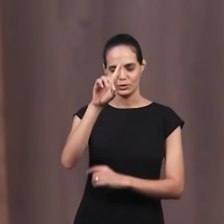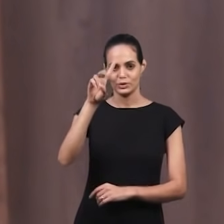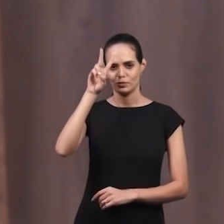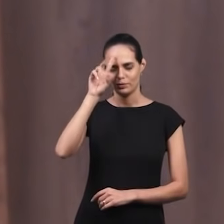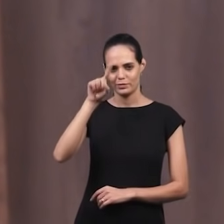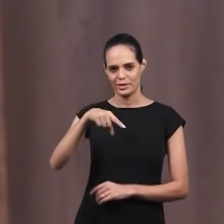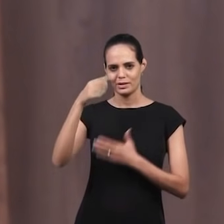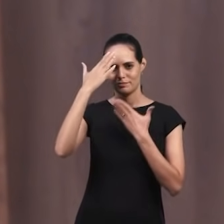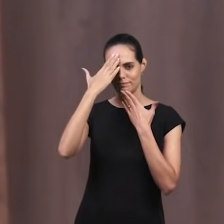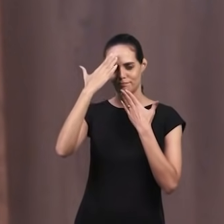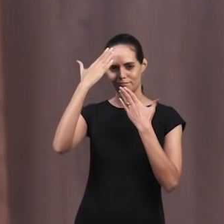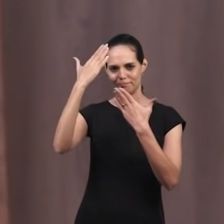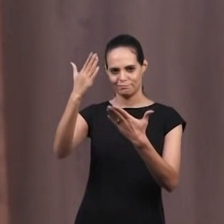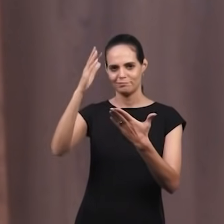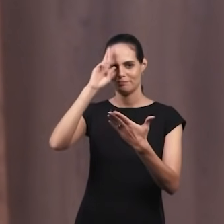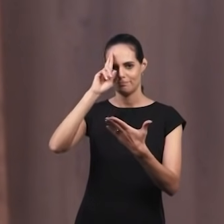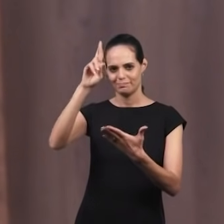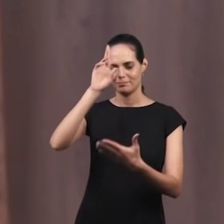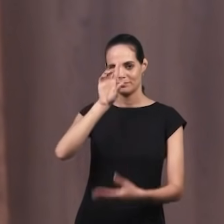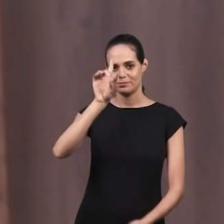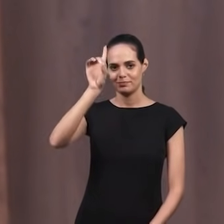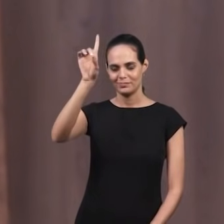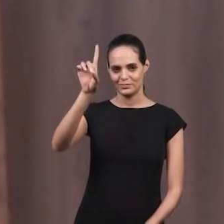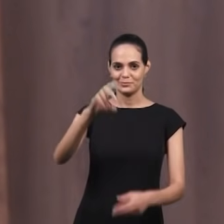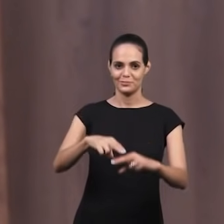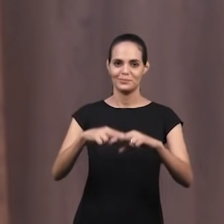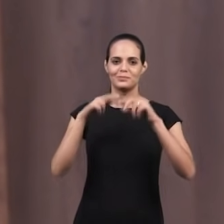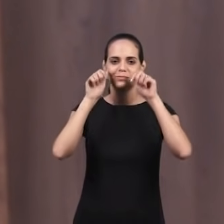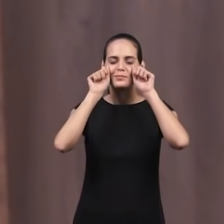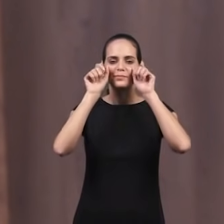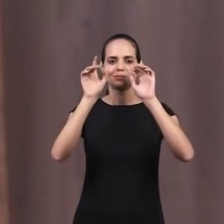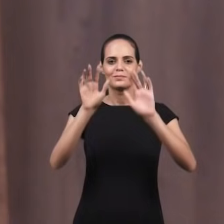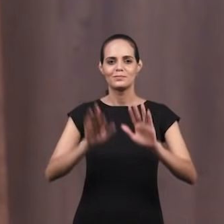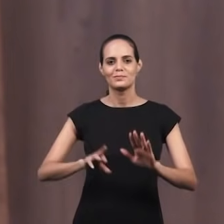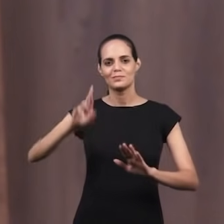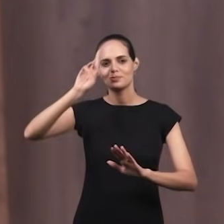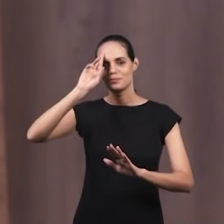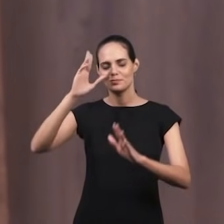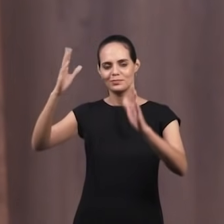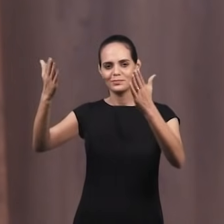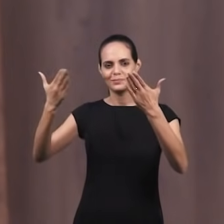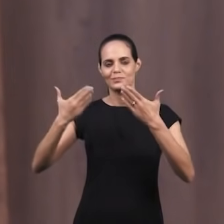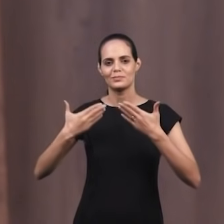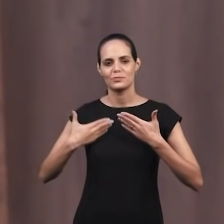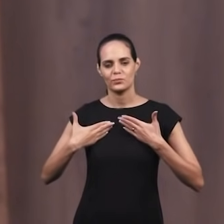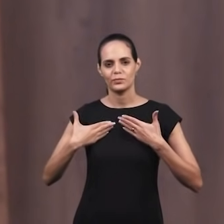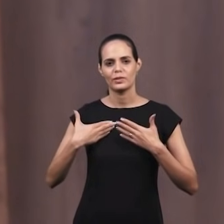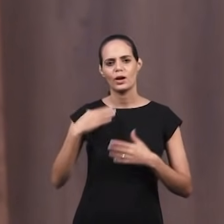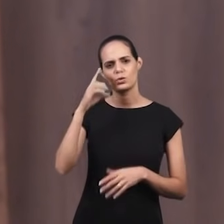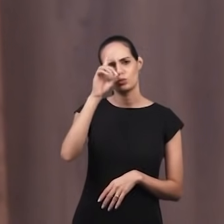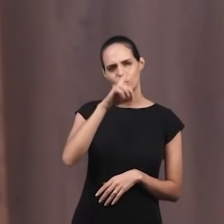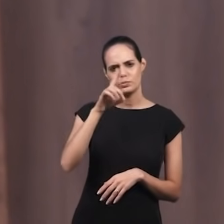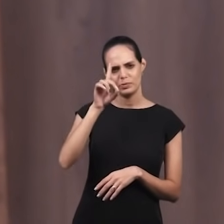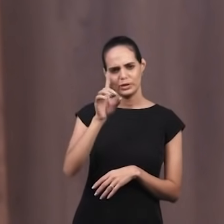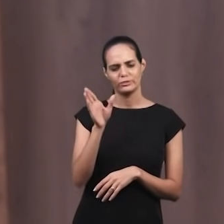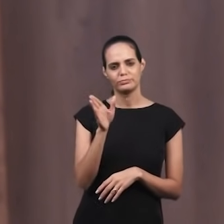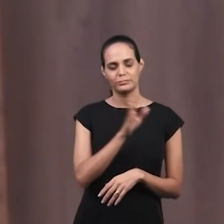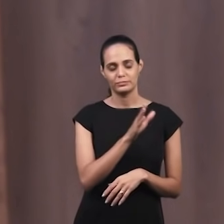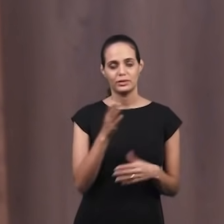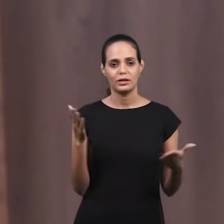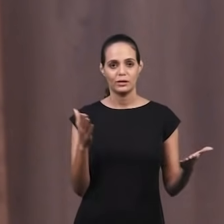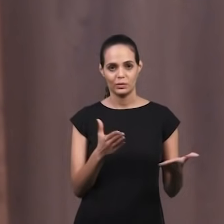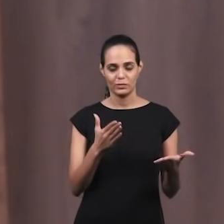de gratidão, de glorificação a Deus pelas grandes bênçãos que Ele nos deu. Uma semana se encerrou, uma nova semana